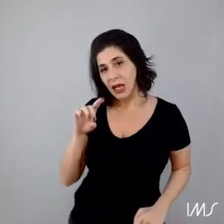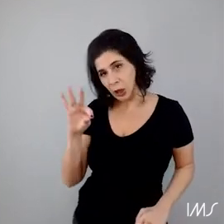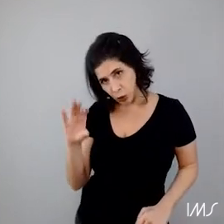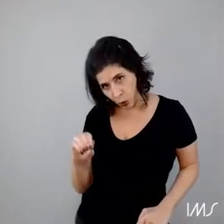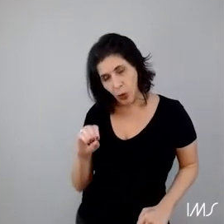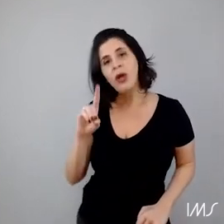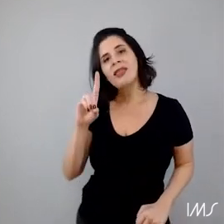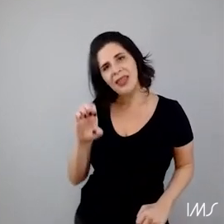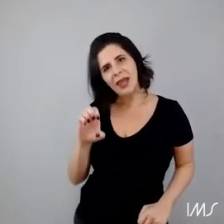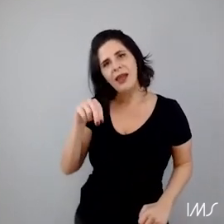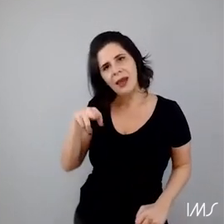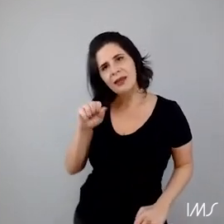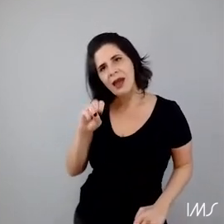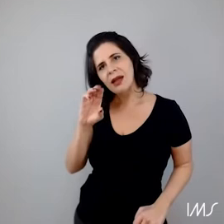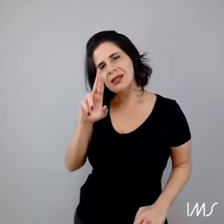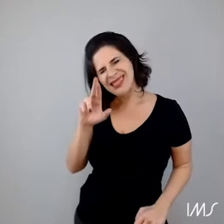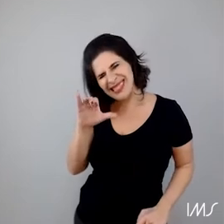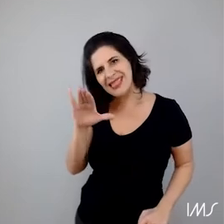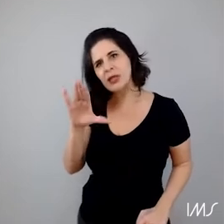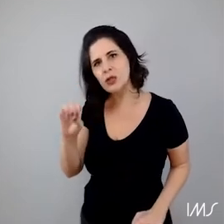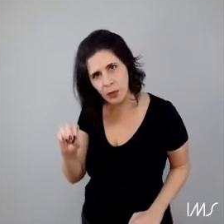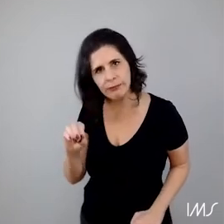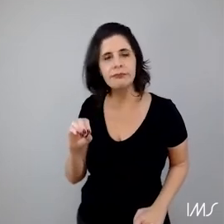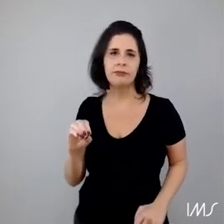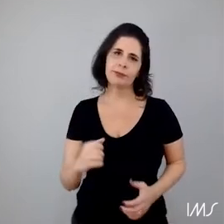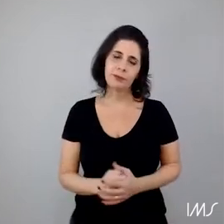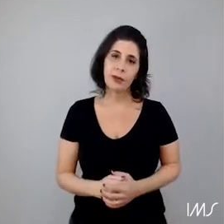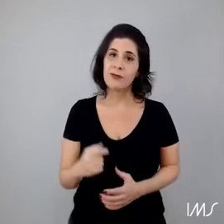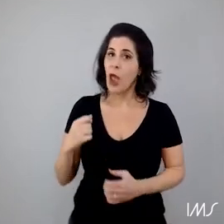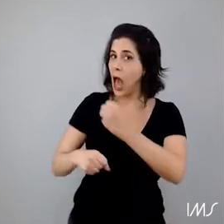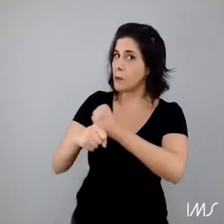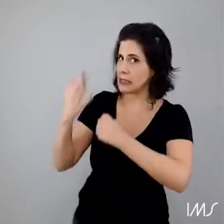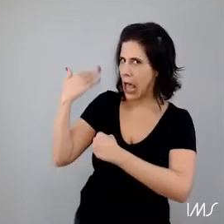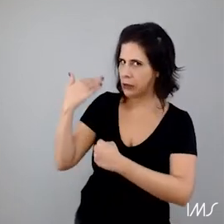sobre a Fotografia, esse é o último do ano passado, entre outros livros.